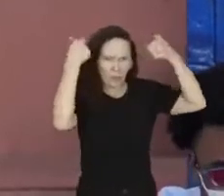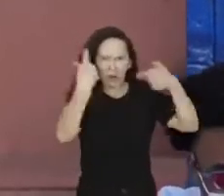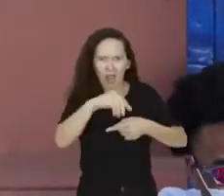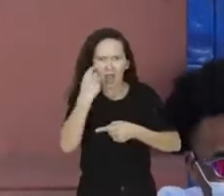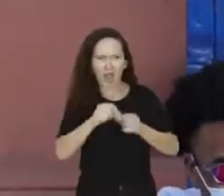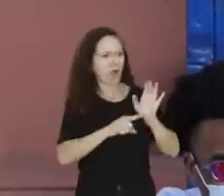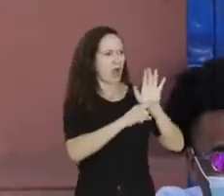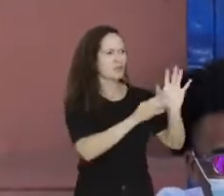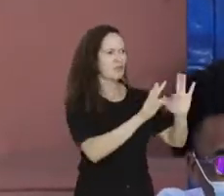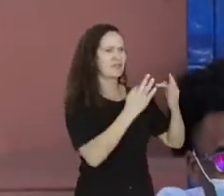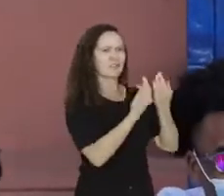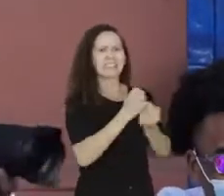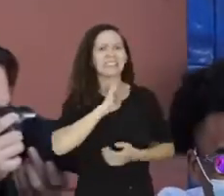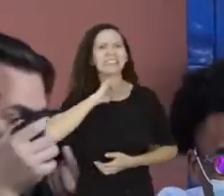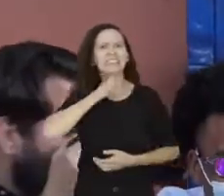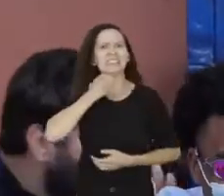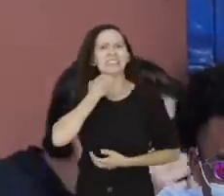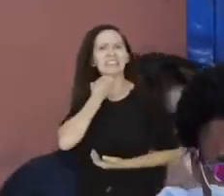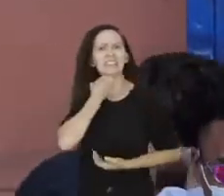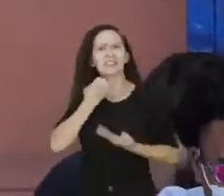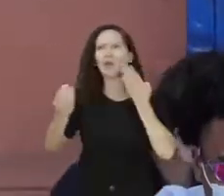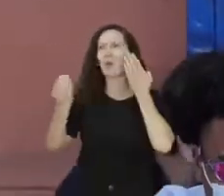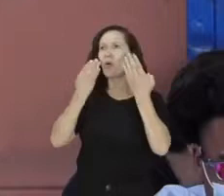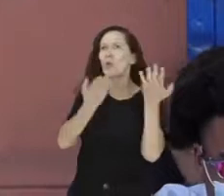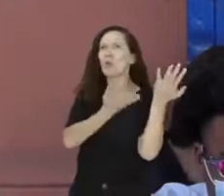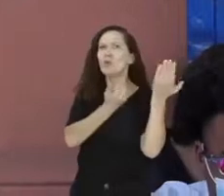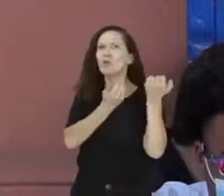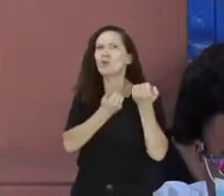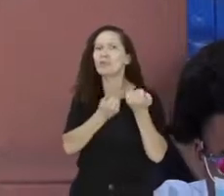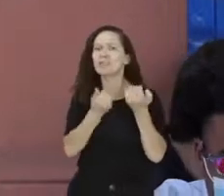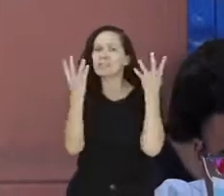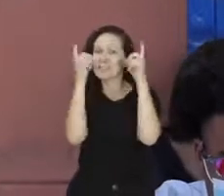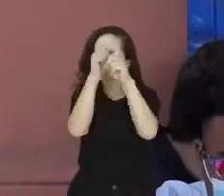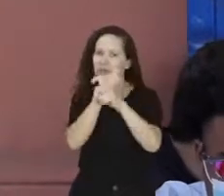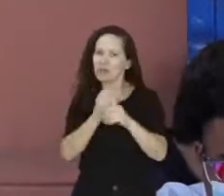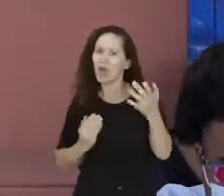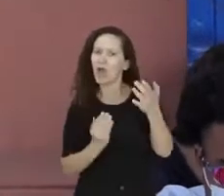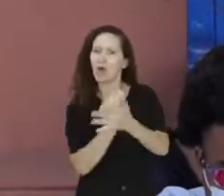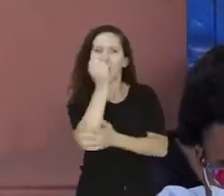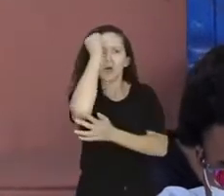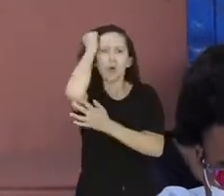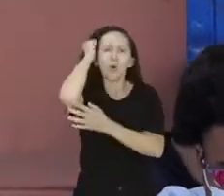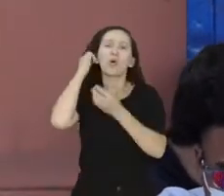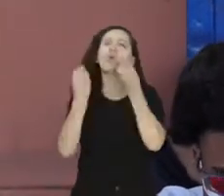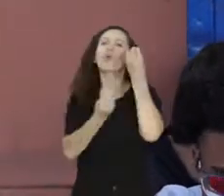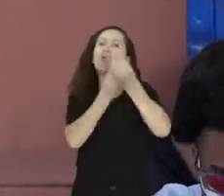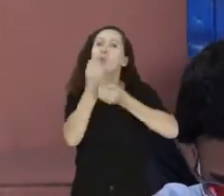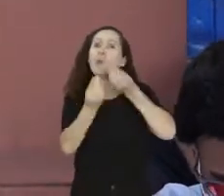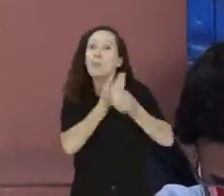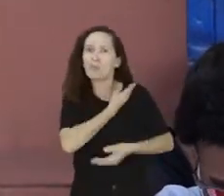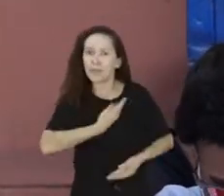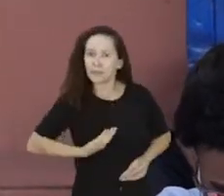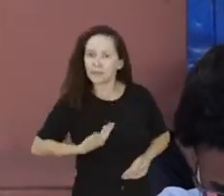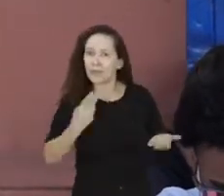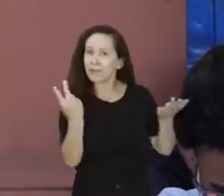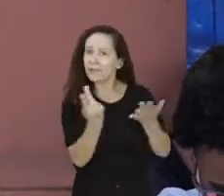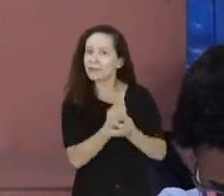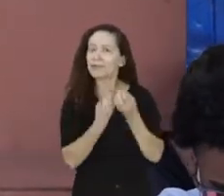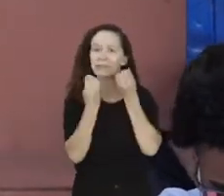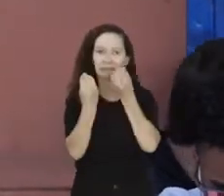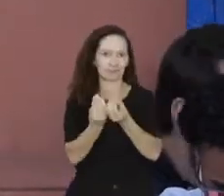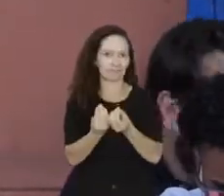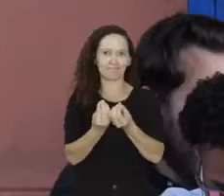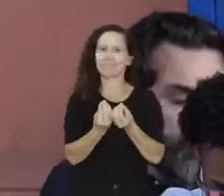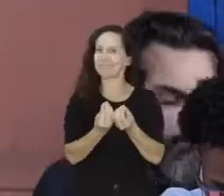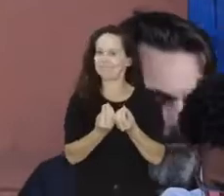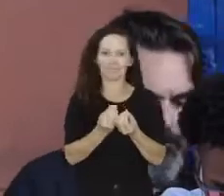o psicológico do jovem é abalado e ele vai ser aprovado numa universidade pública? Como que acontece isso, gente? Né? Pessoas